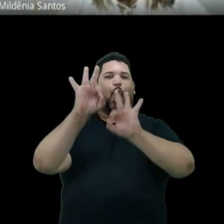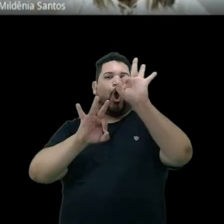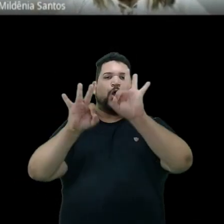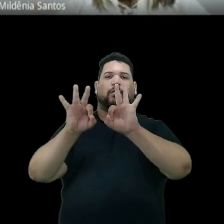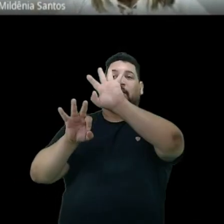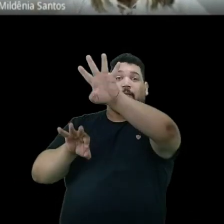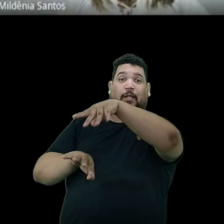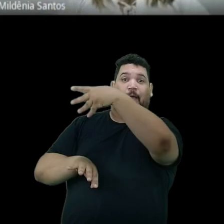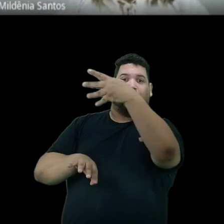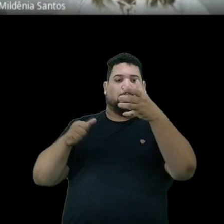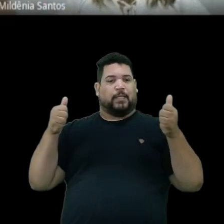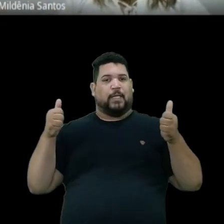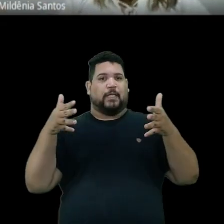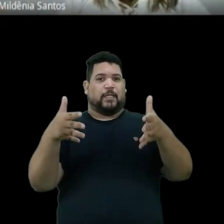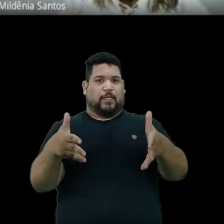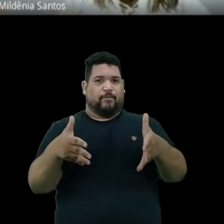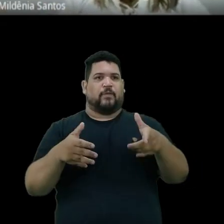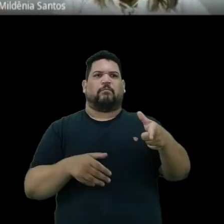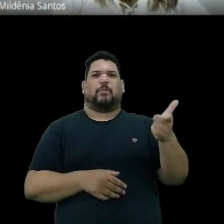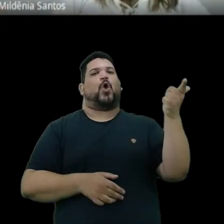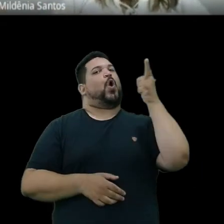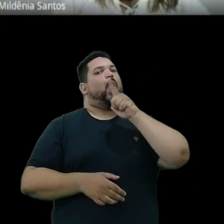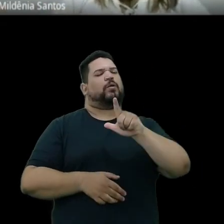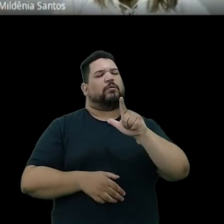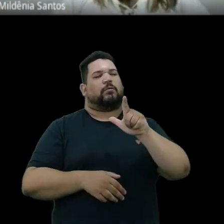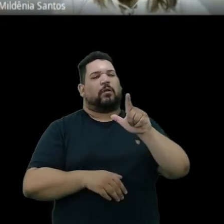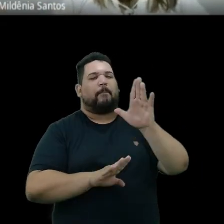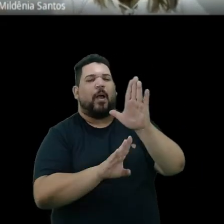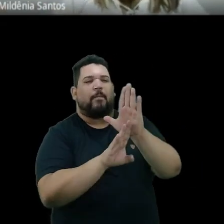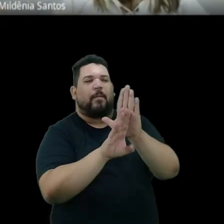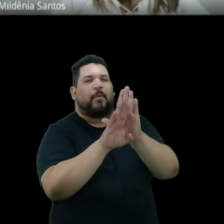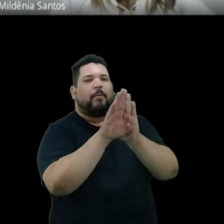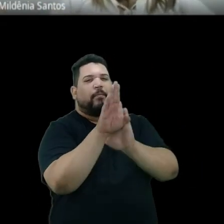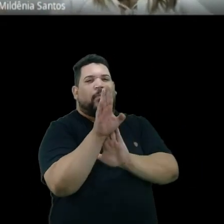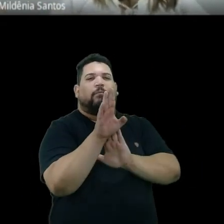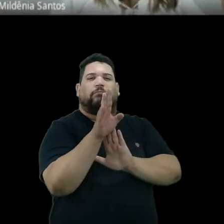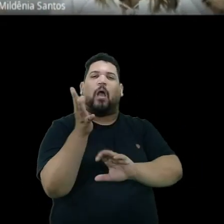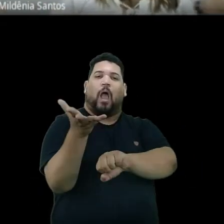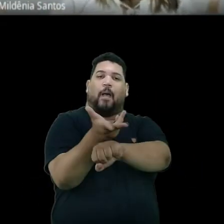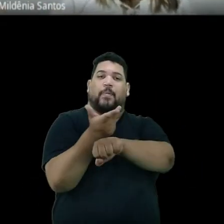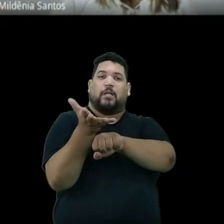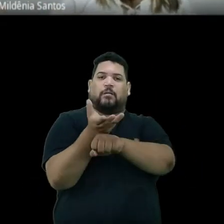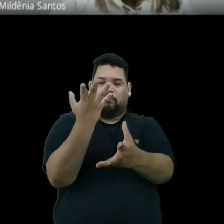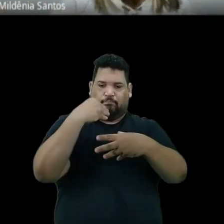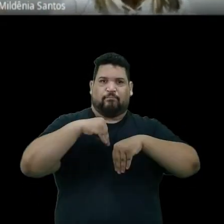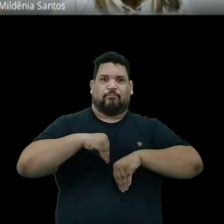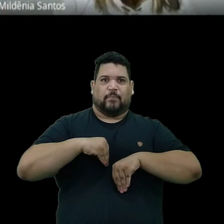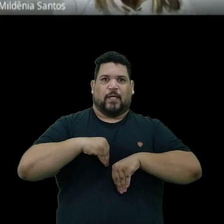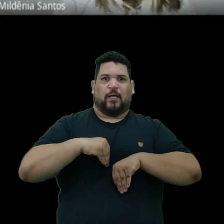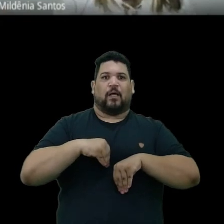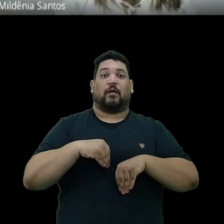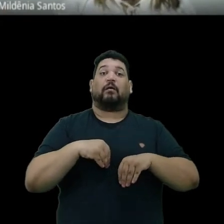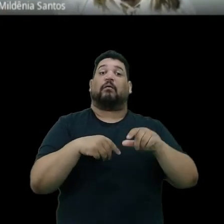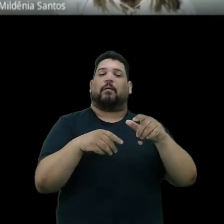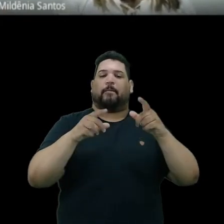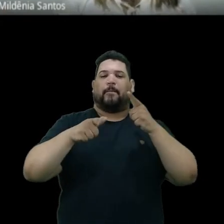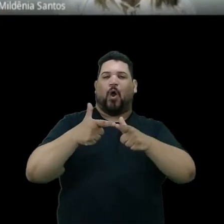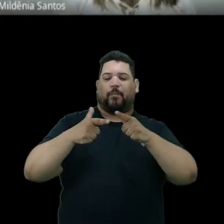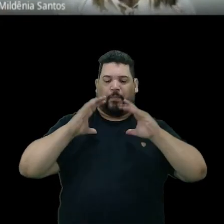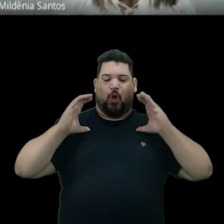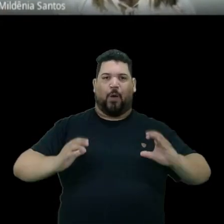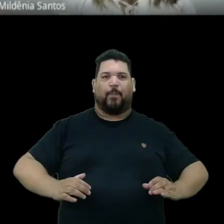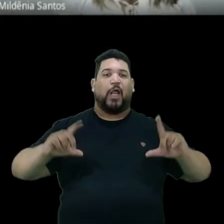ele consiga avançar e ganhar habilidades, assim como diminuir problemas de comportamento. Toda